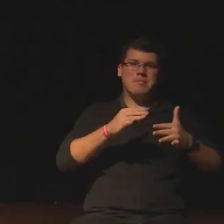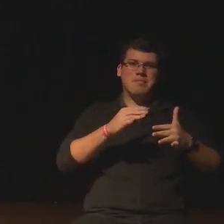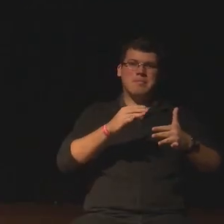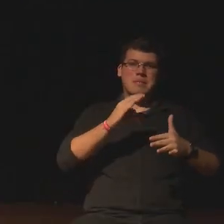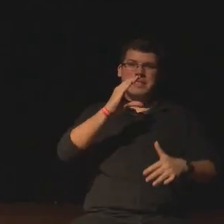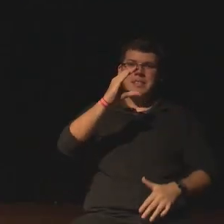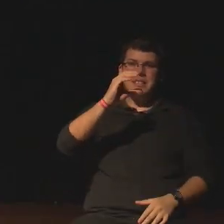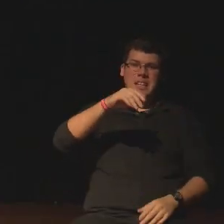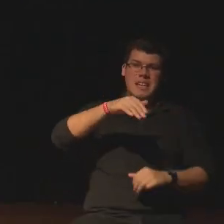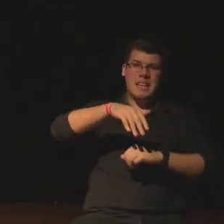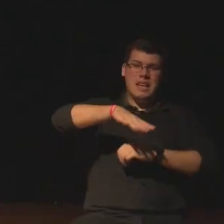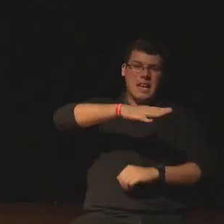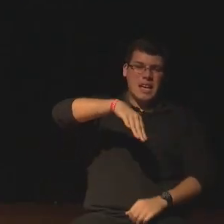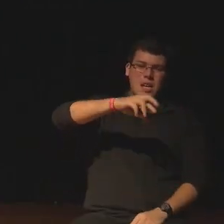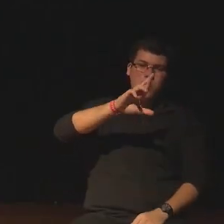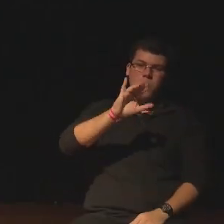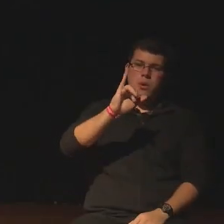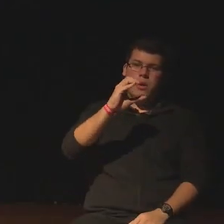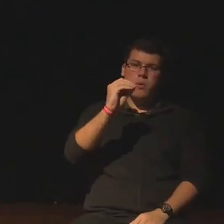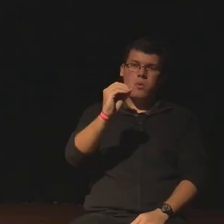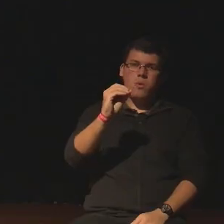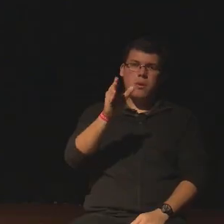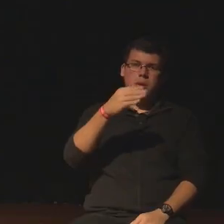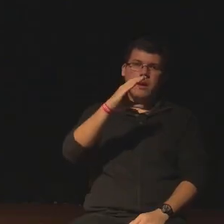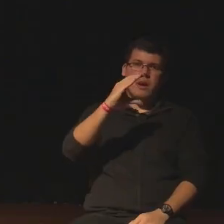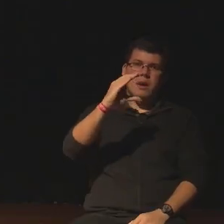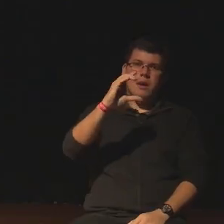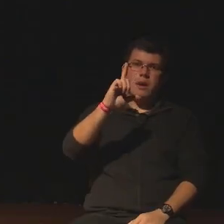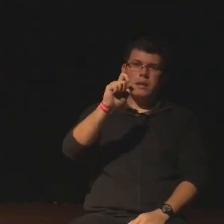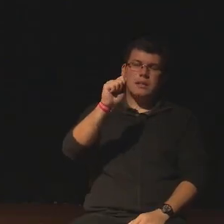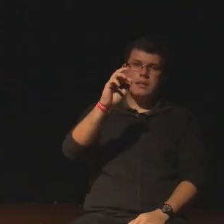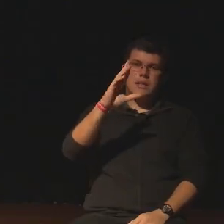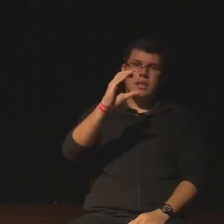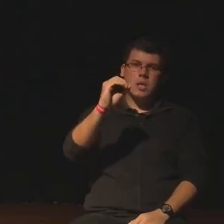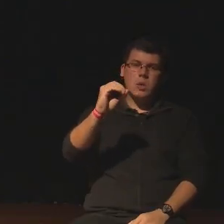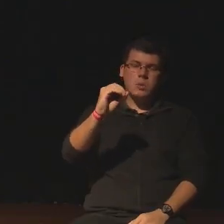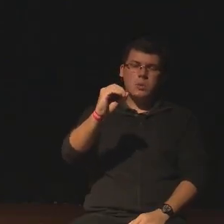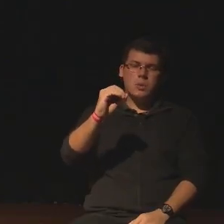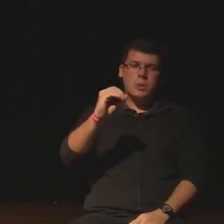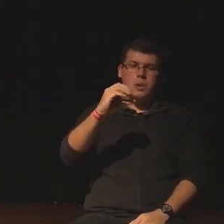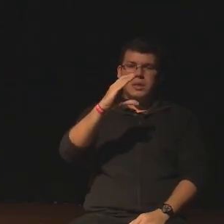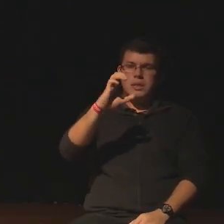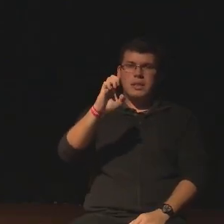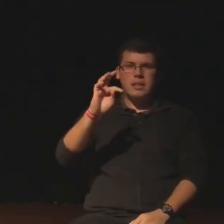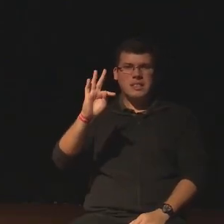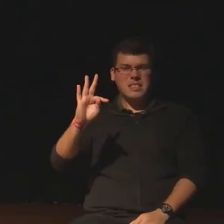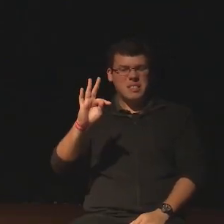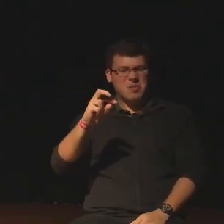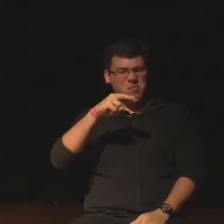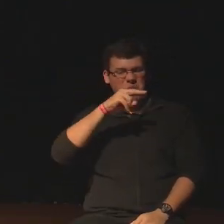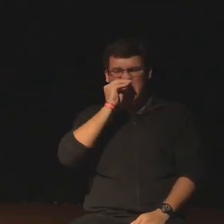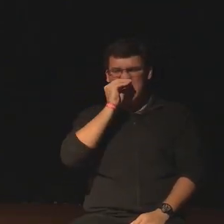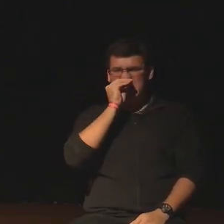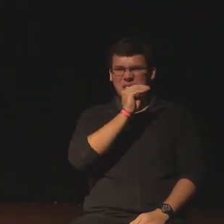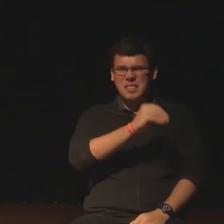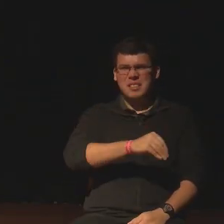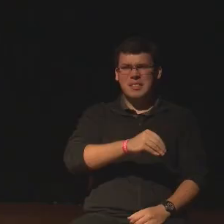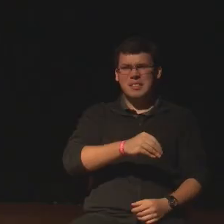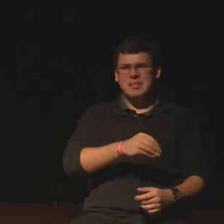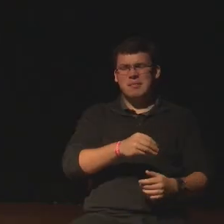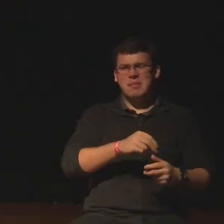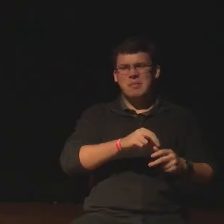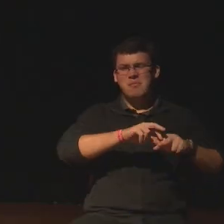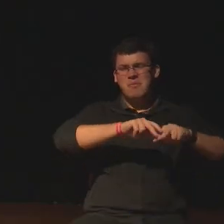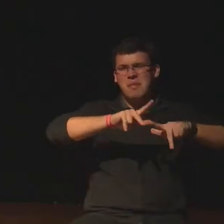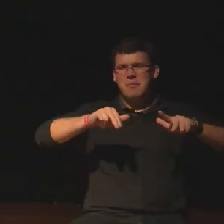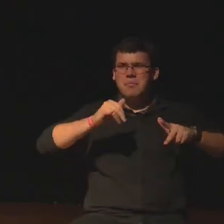é um absurdo o que acontece ali em termos de trânsito. Enfim, são várias as questões. A Itapeva, poder estacionar